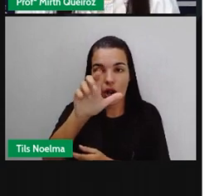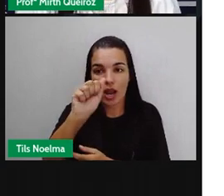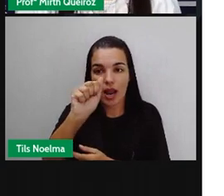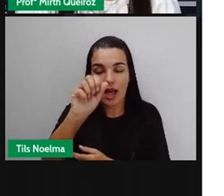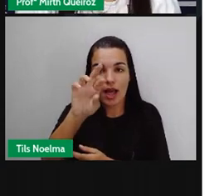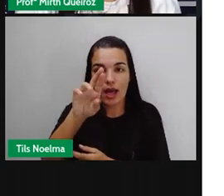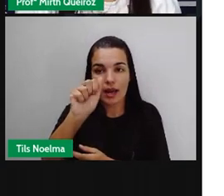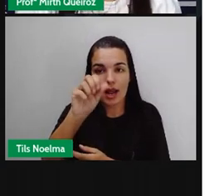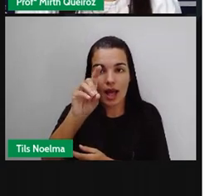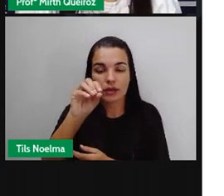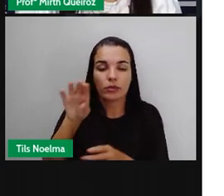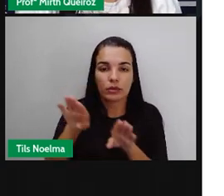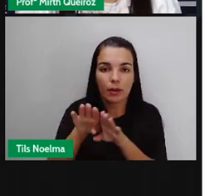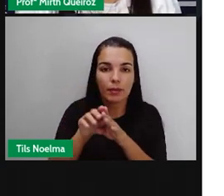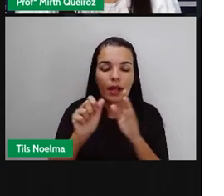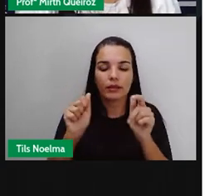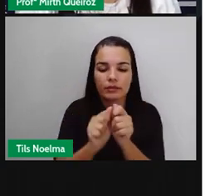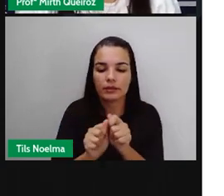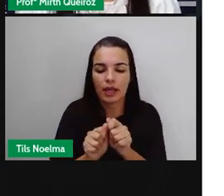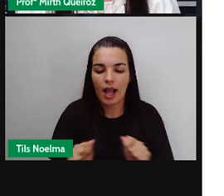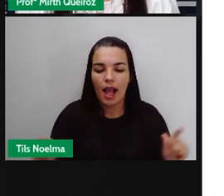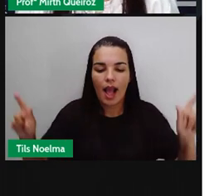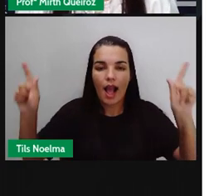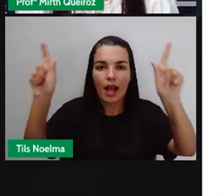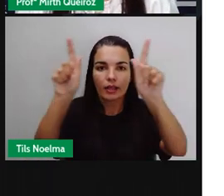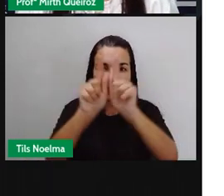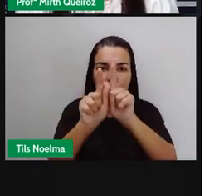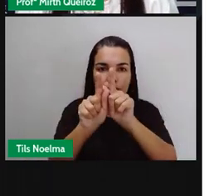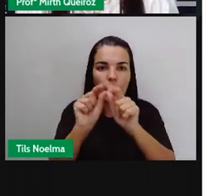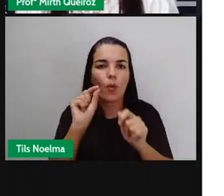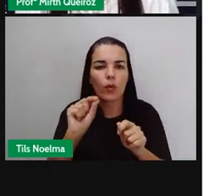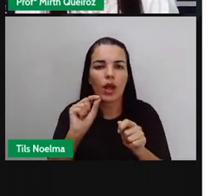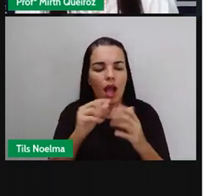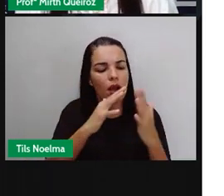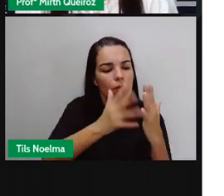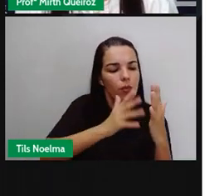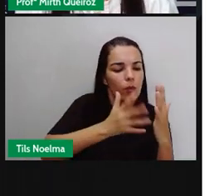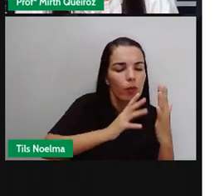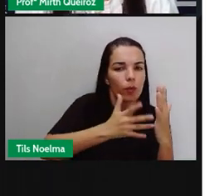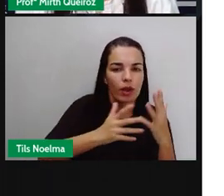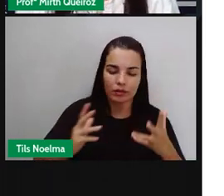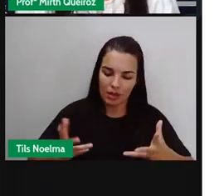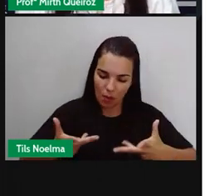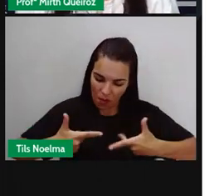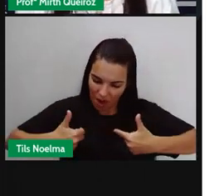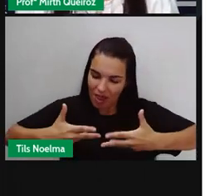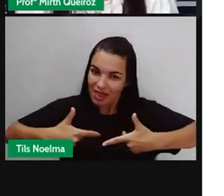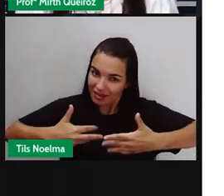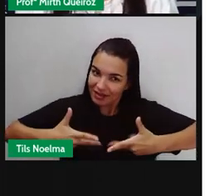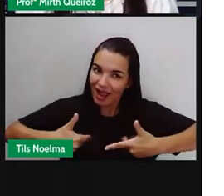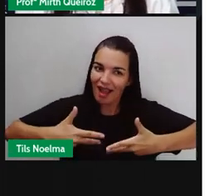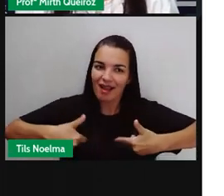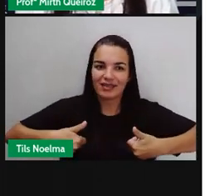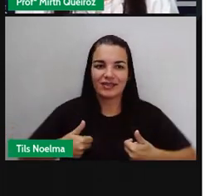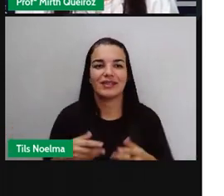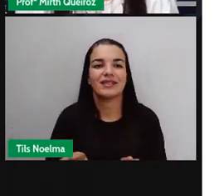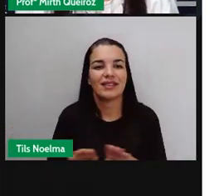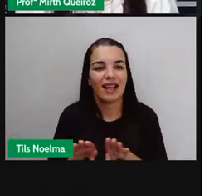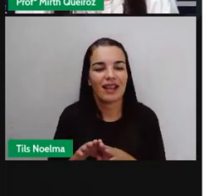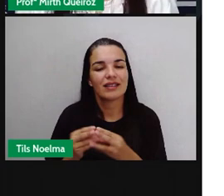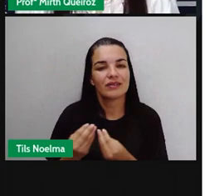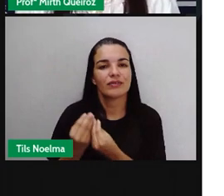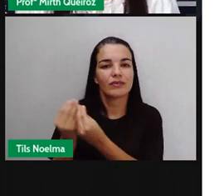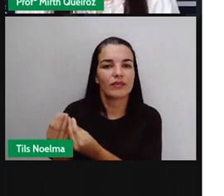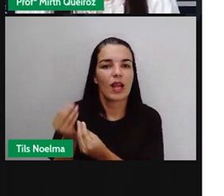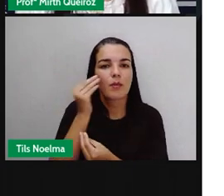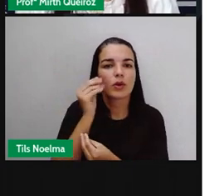ele qualifica o substantivo. Aí nós temos aí um quadrinho, né, onde fala sobre isso,